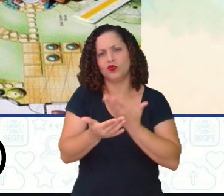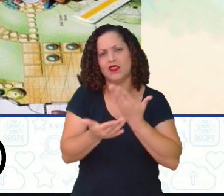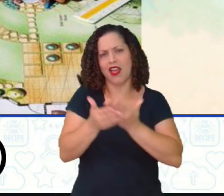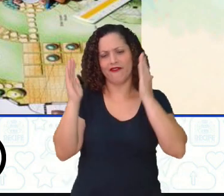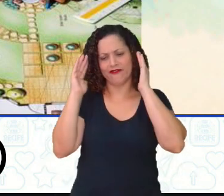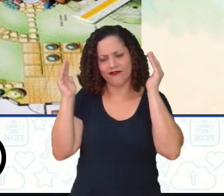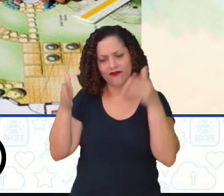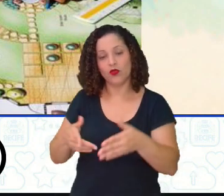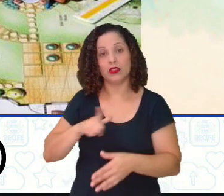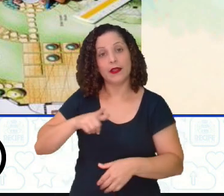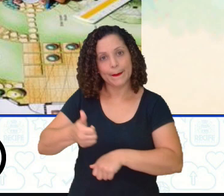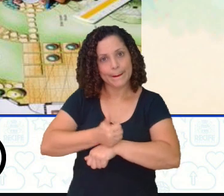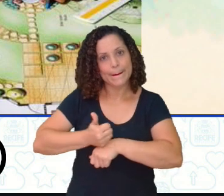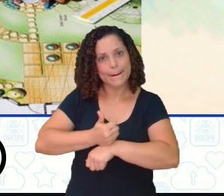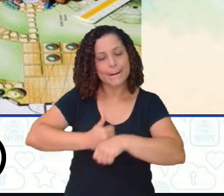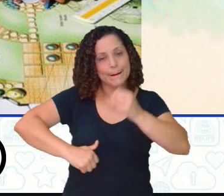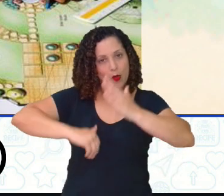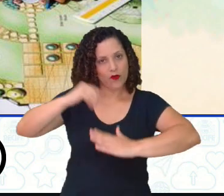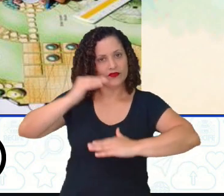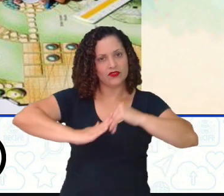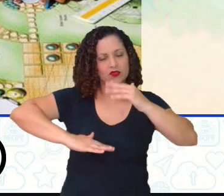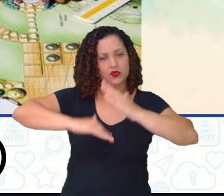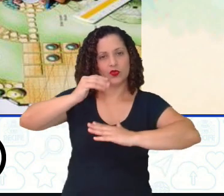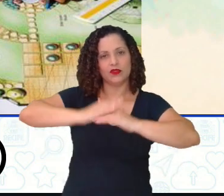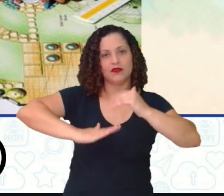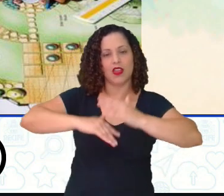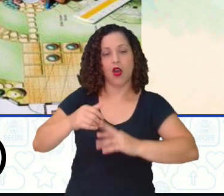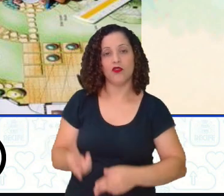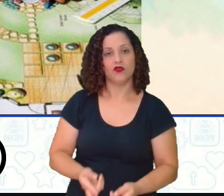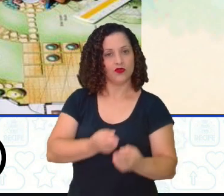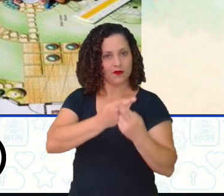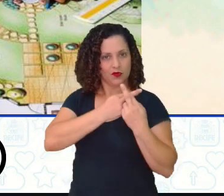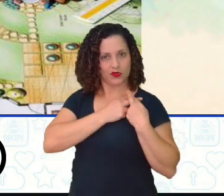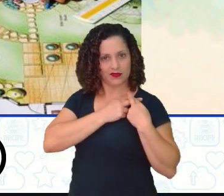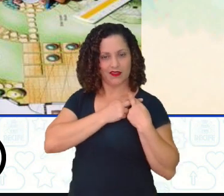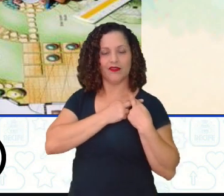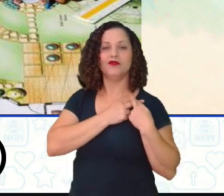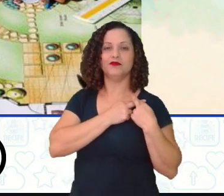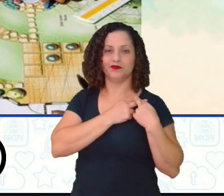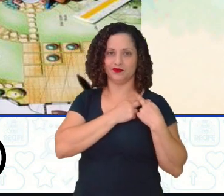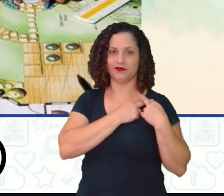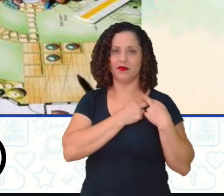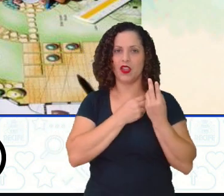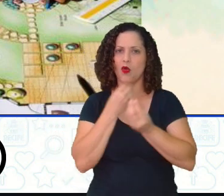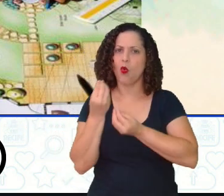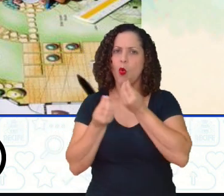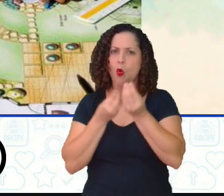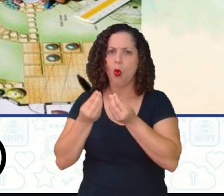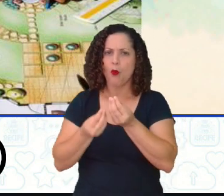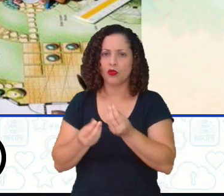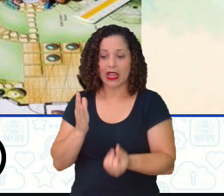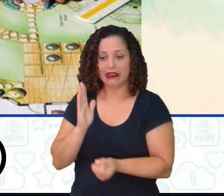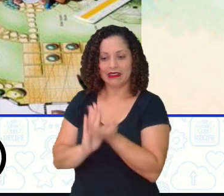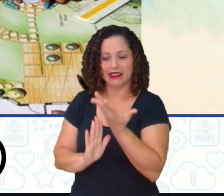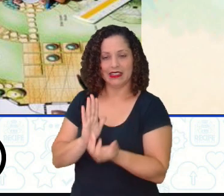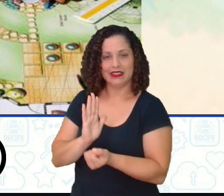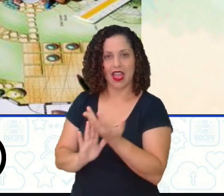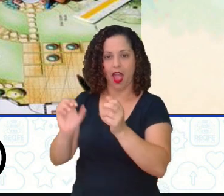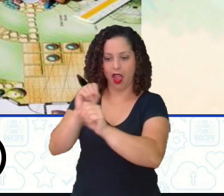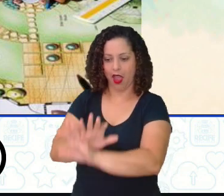um profissional, né, responsável na questão aí de construção de paisagens urbanas,